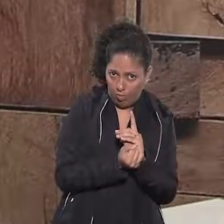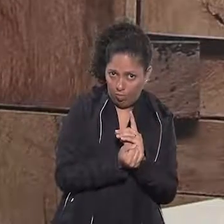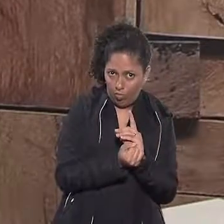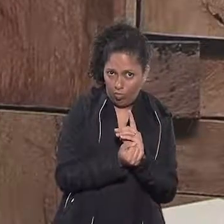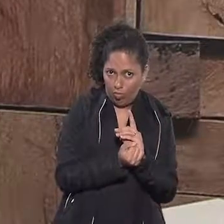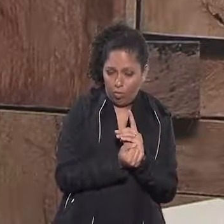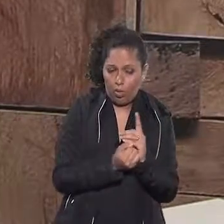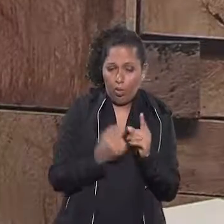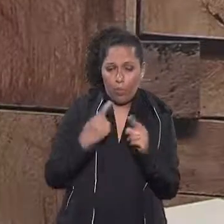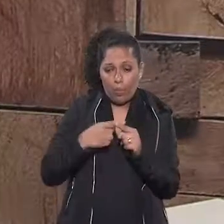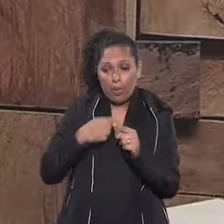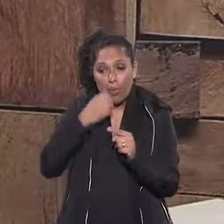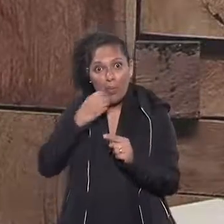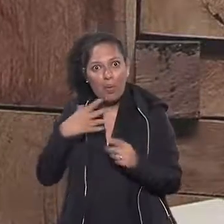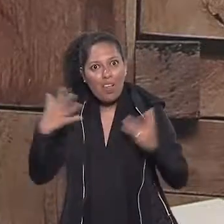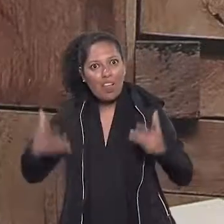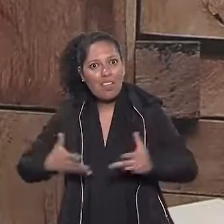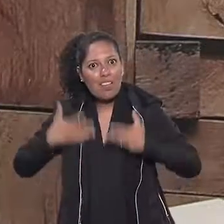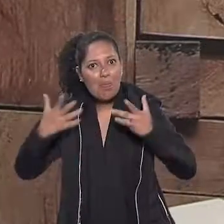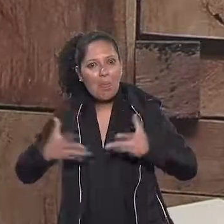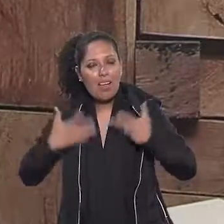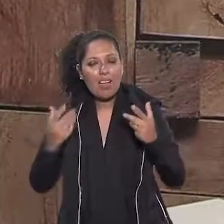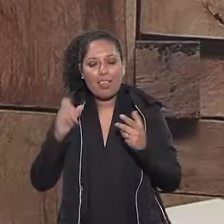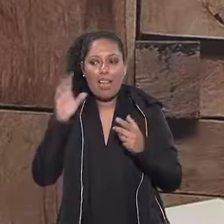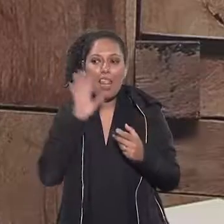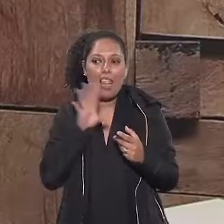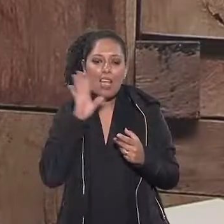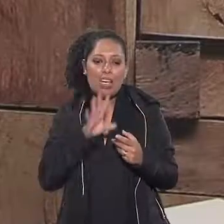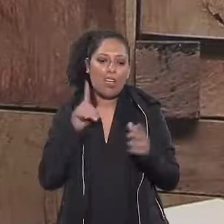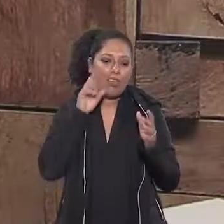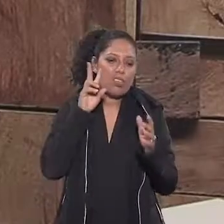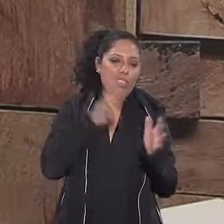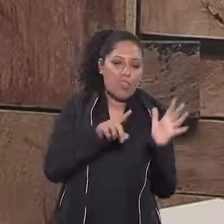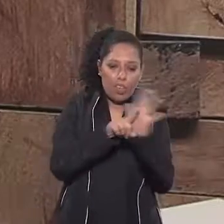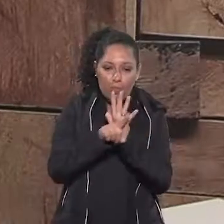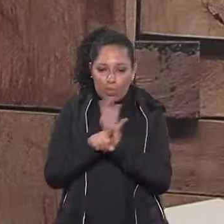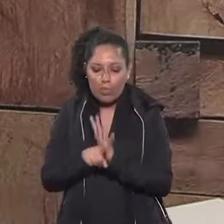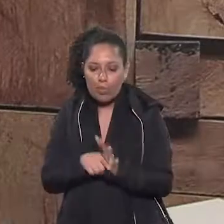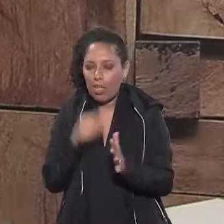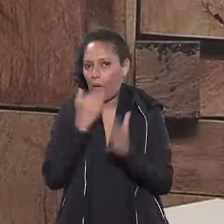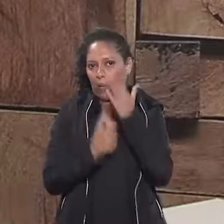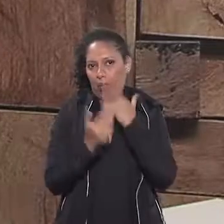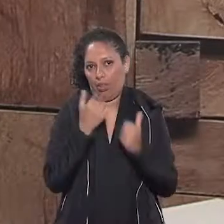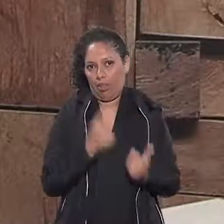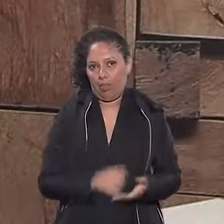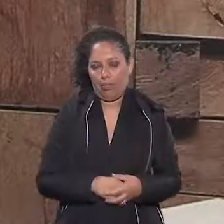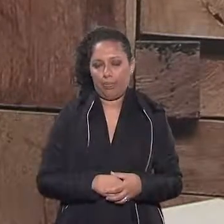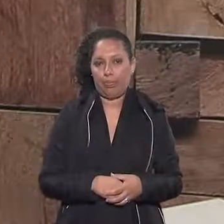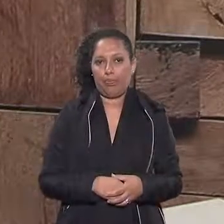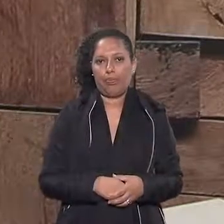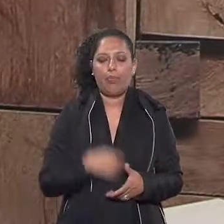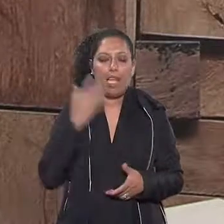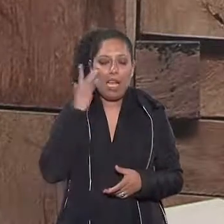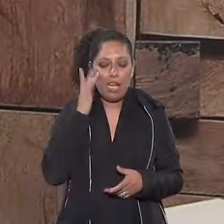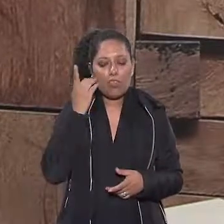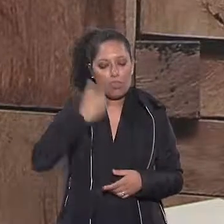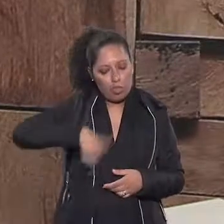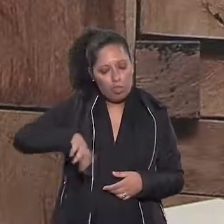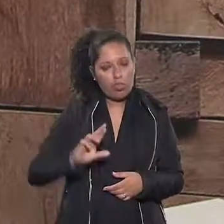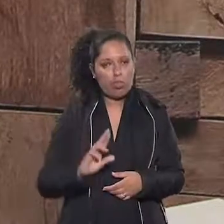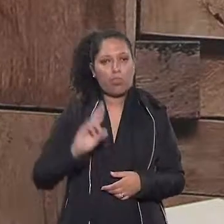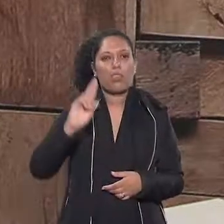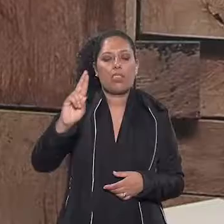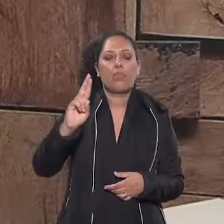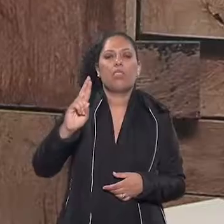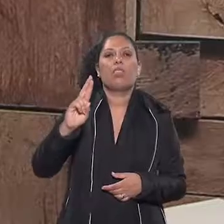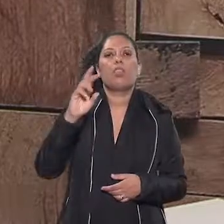porque é muito divertido, é muito gostoso, é uma coisa muito legal de você explorar. E acho que o nosso papel é um